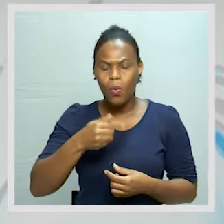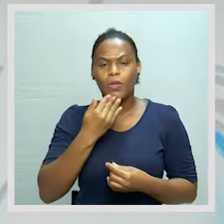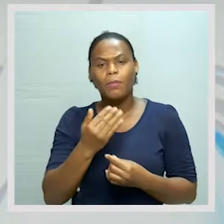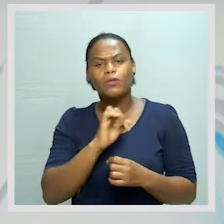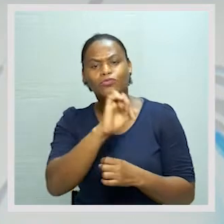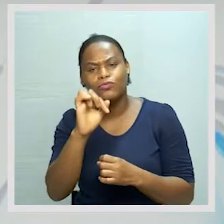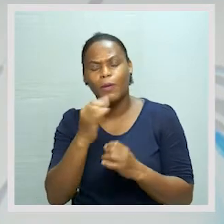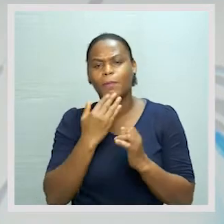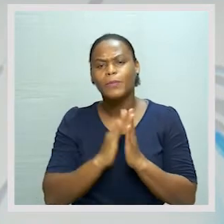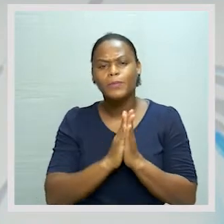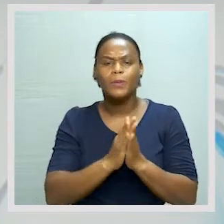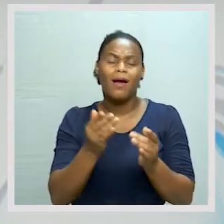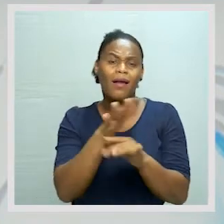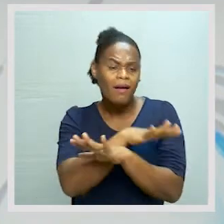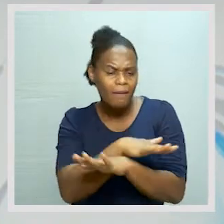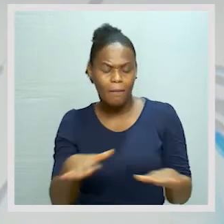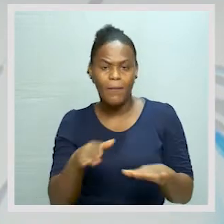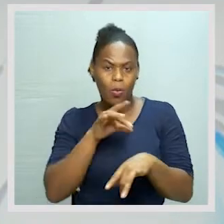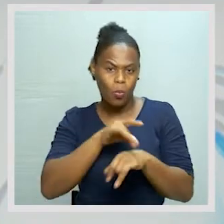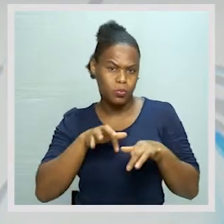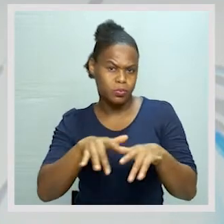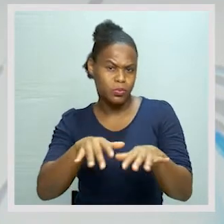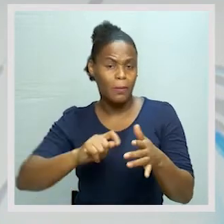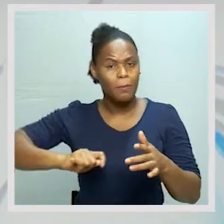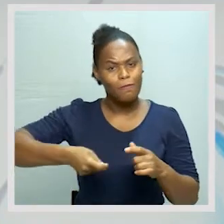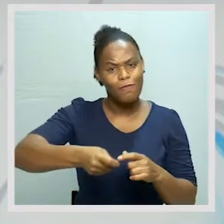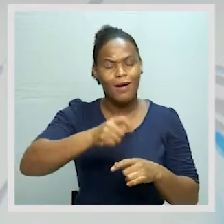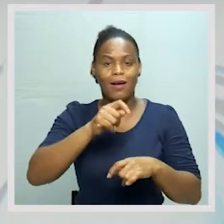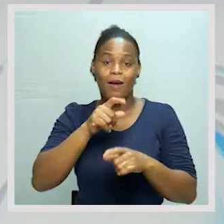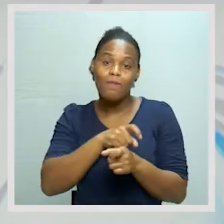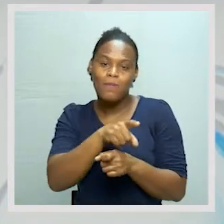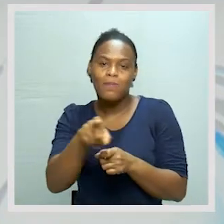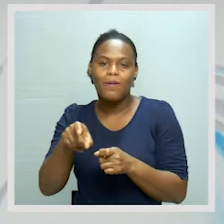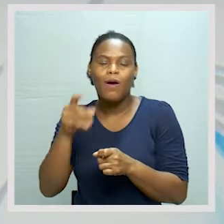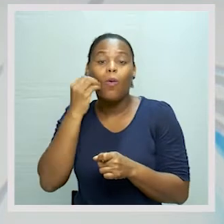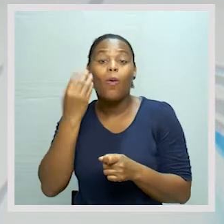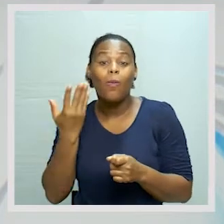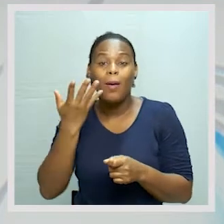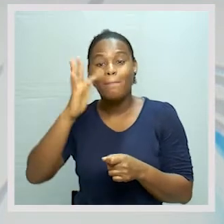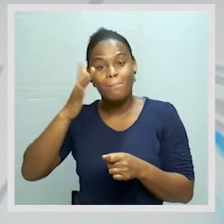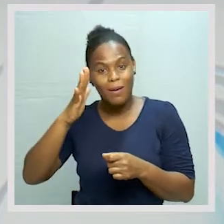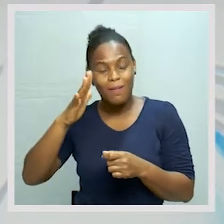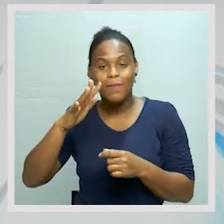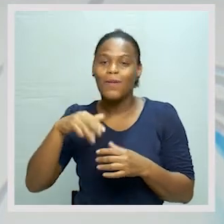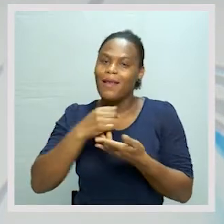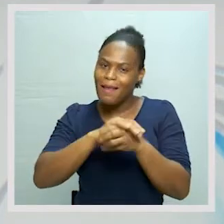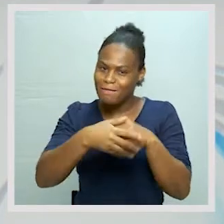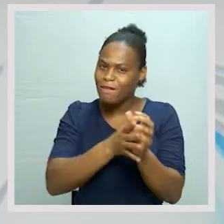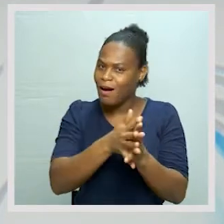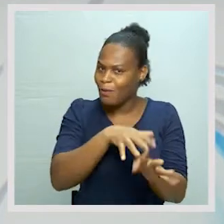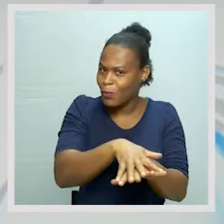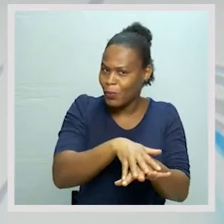seguinte: vamos erradicar a pandemia provocada pelo coronavírus? Como? Vamos lavar as mãos,